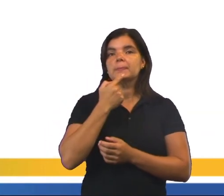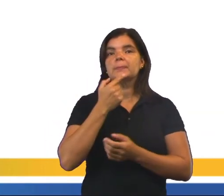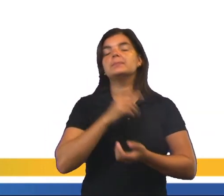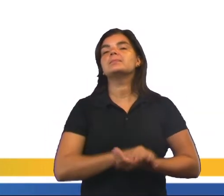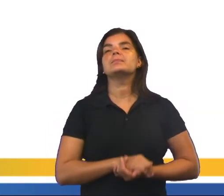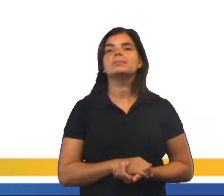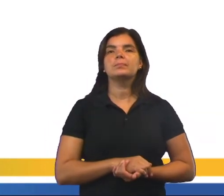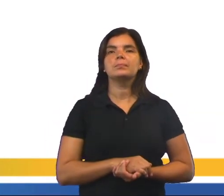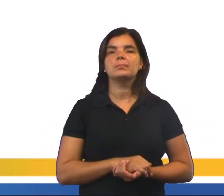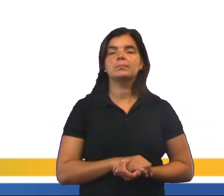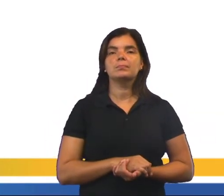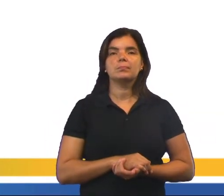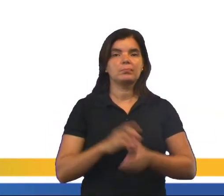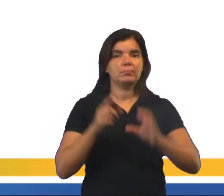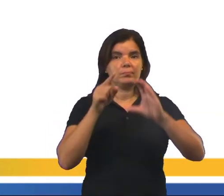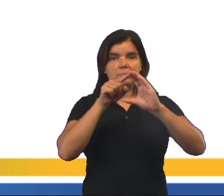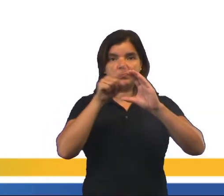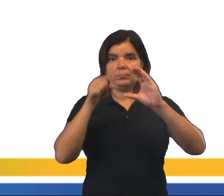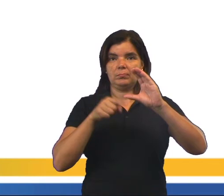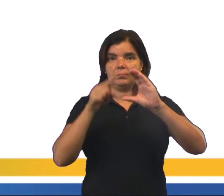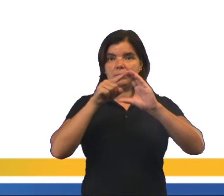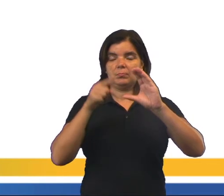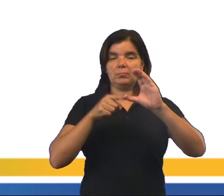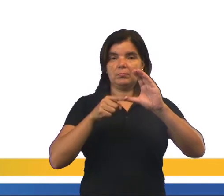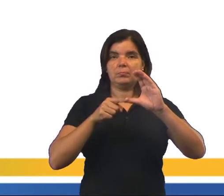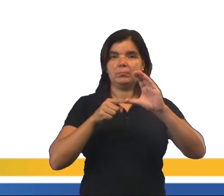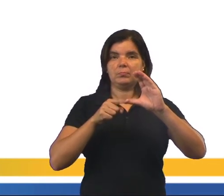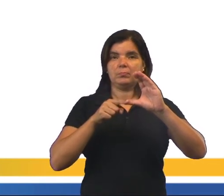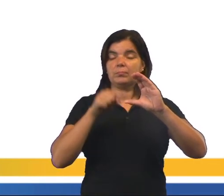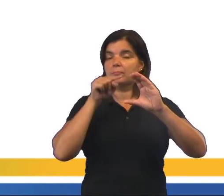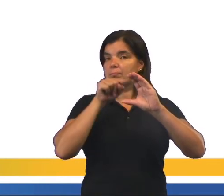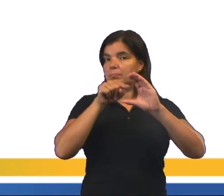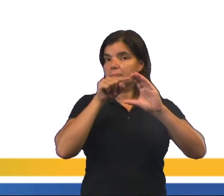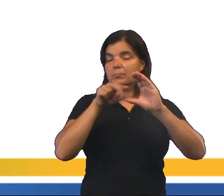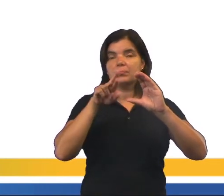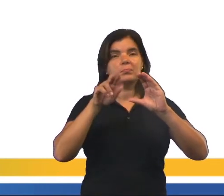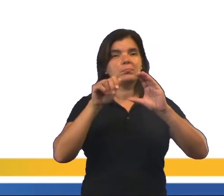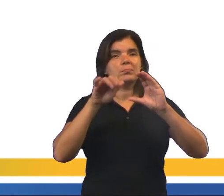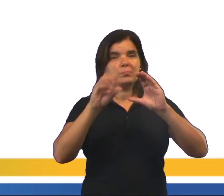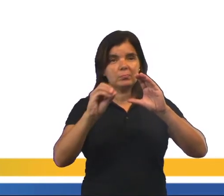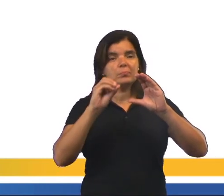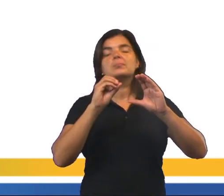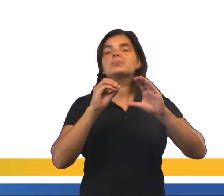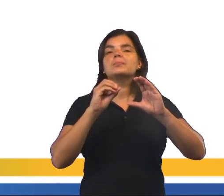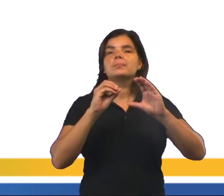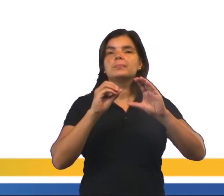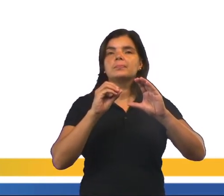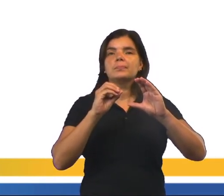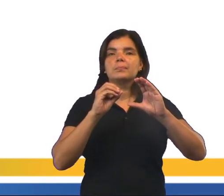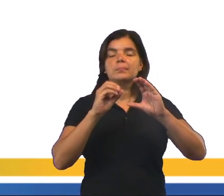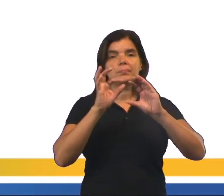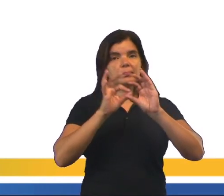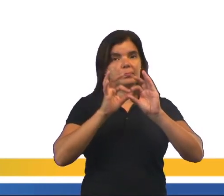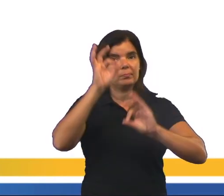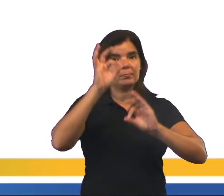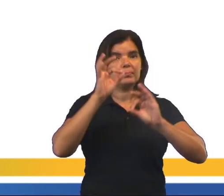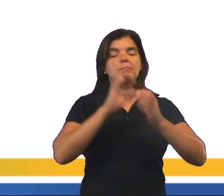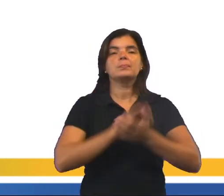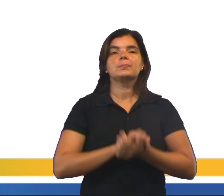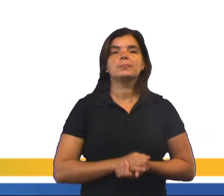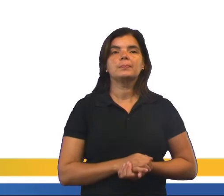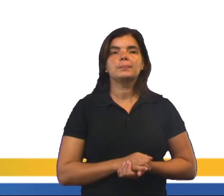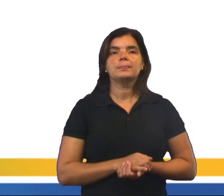ó. Usamos nosso exemplo lá, ó, tá vendo? Nossa arazinha, nossos raios, não é isso? Nossa altura.